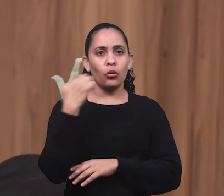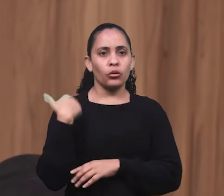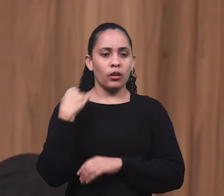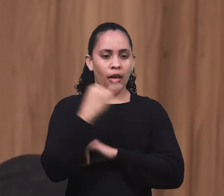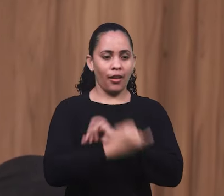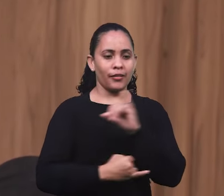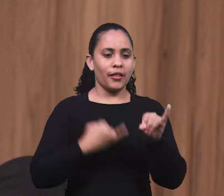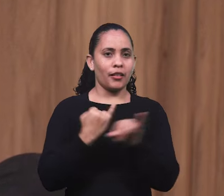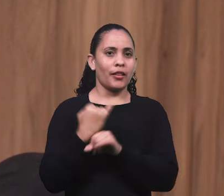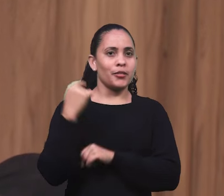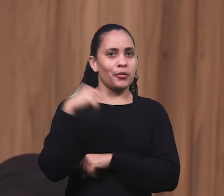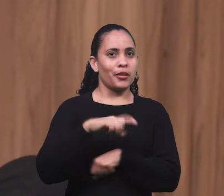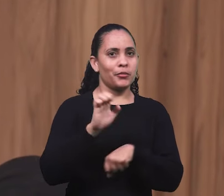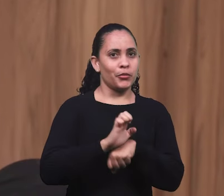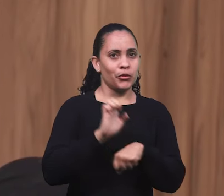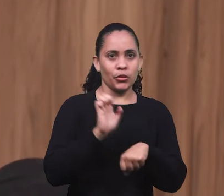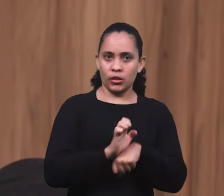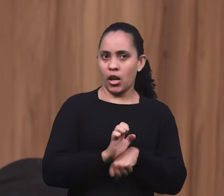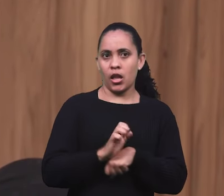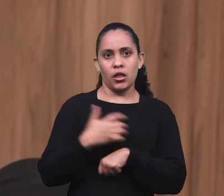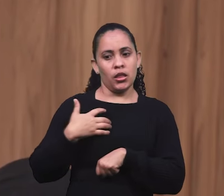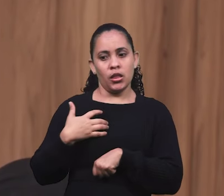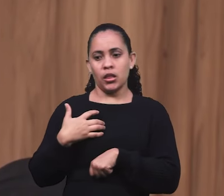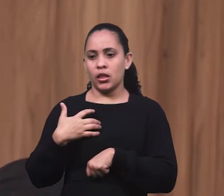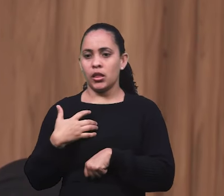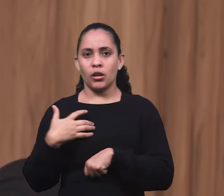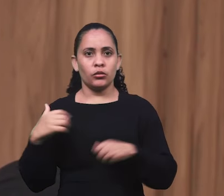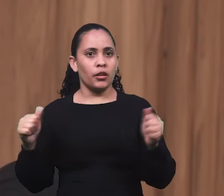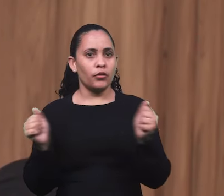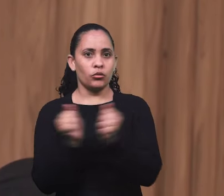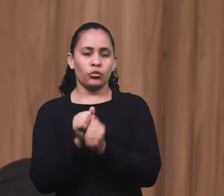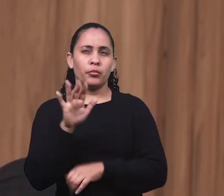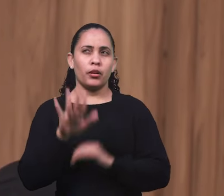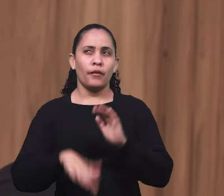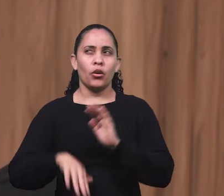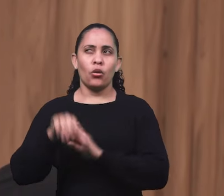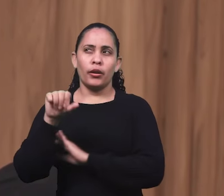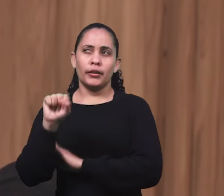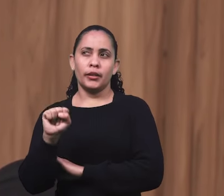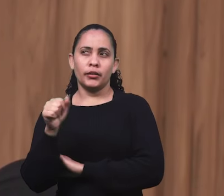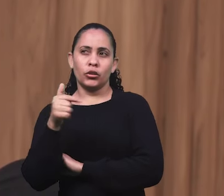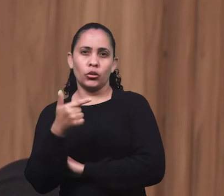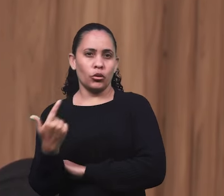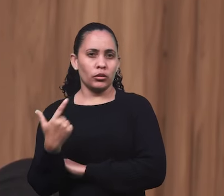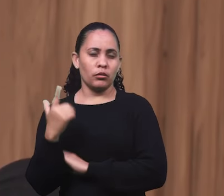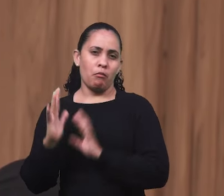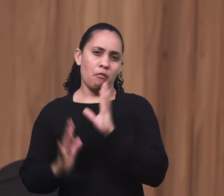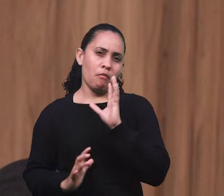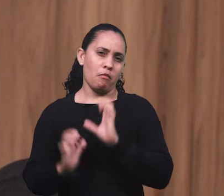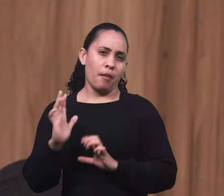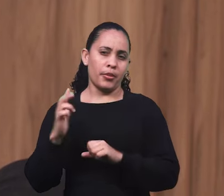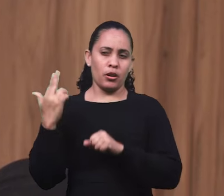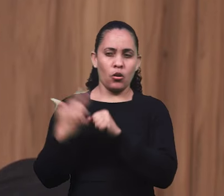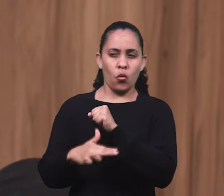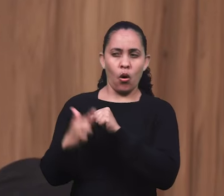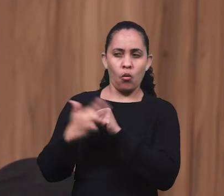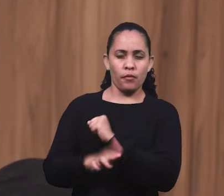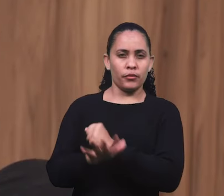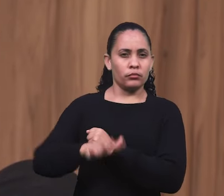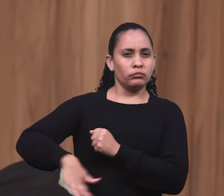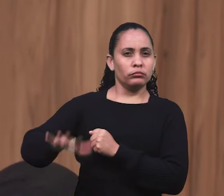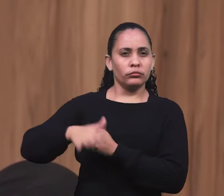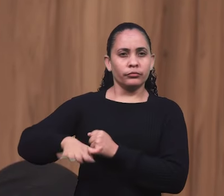internet para o Espírito Santo, que o Espírito Santo estava fora do backbone nacional. Isso 92. Isso foi em 92, foi uma briga grande com a UFES naquela época e tal.